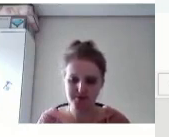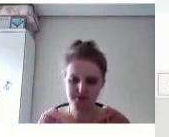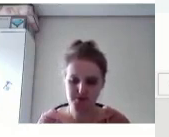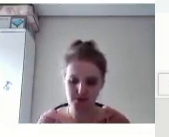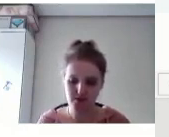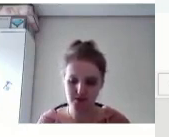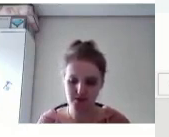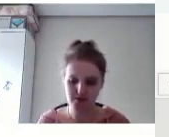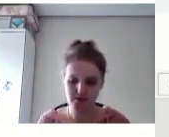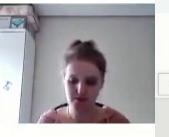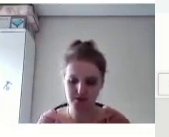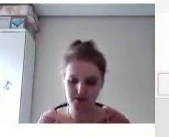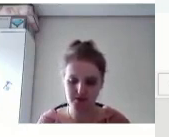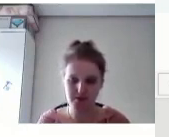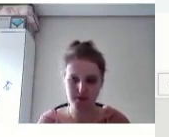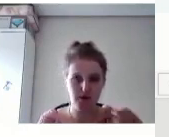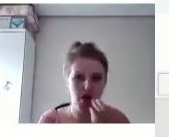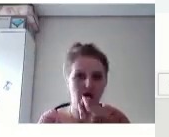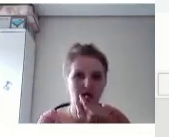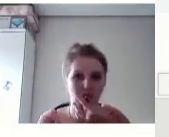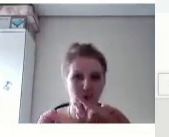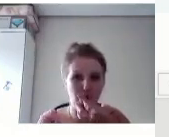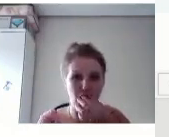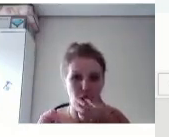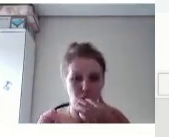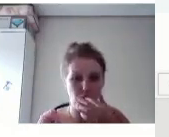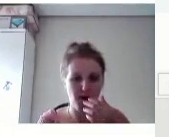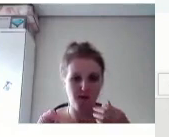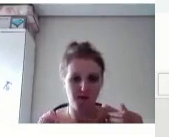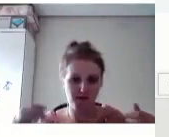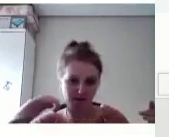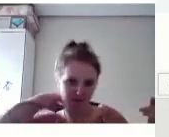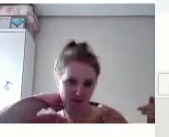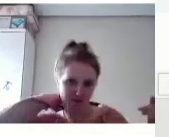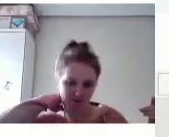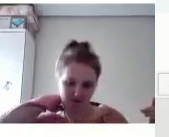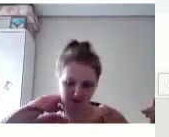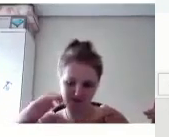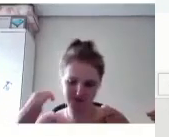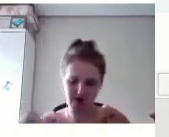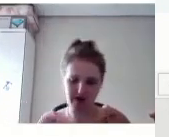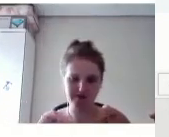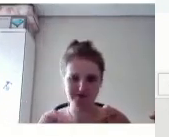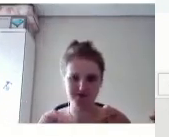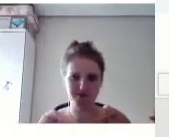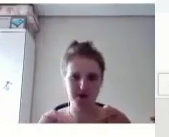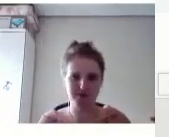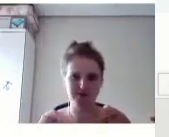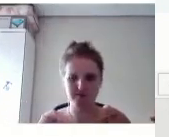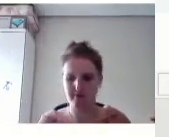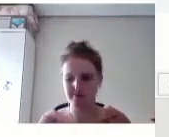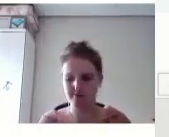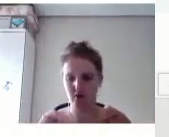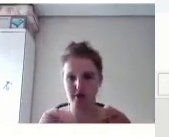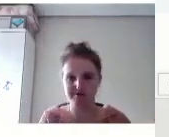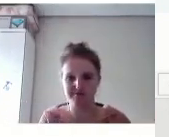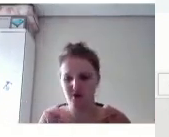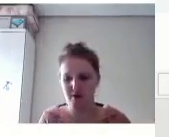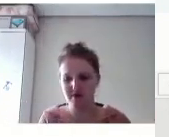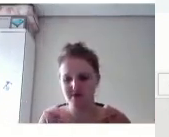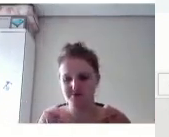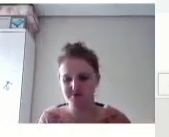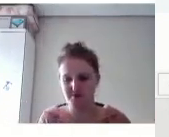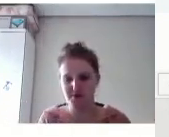hamiltoniano, né, clássico de campos, né? Lembrando sempre aqui que a gente já está desde a aula passada, né, partindo de mecânica